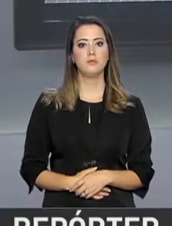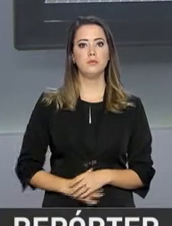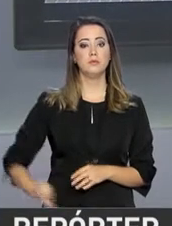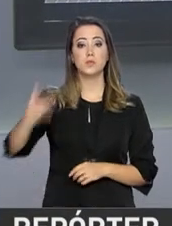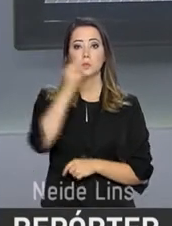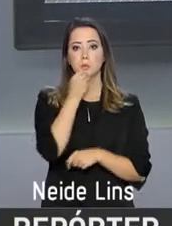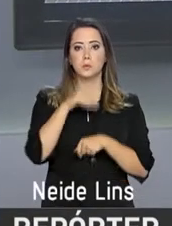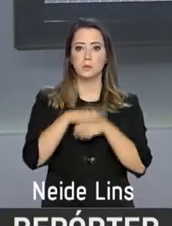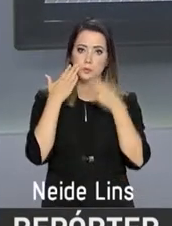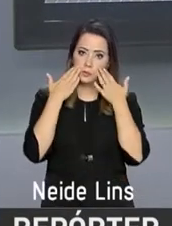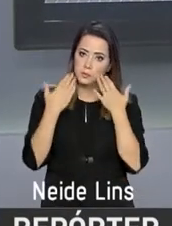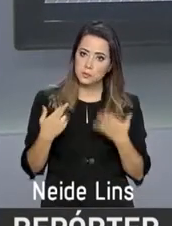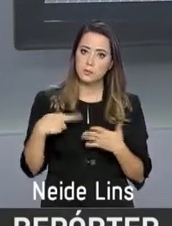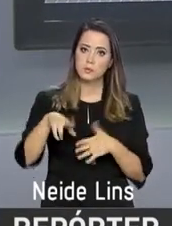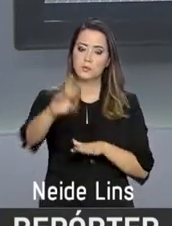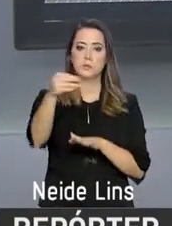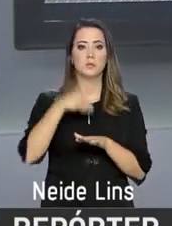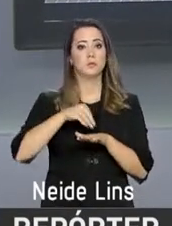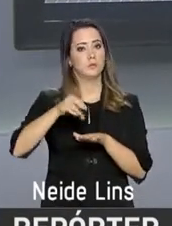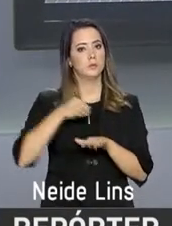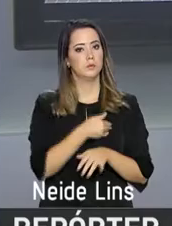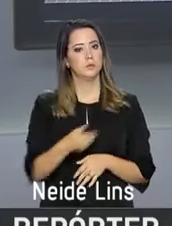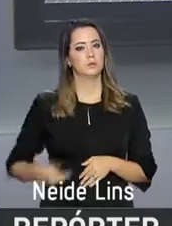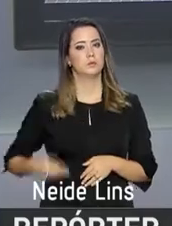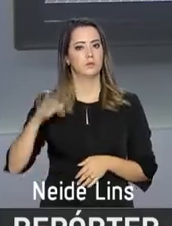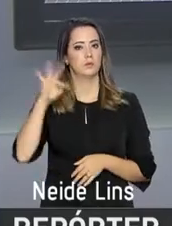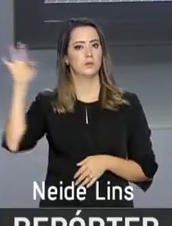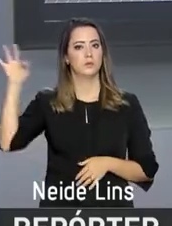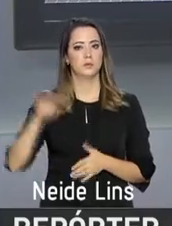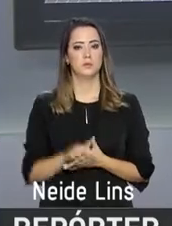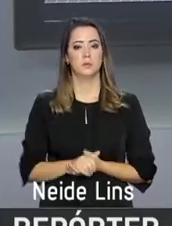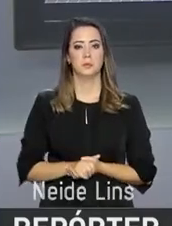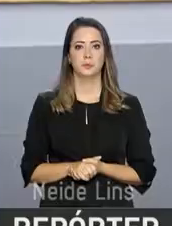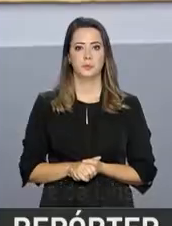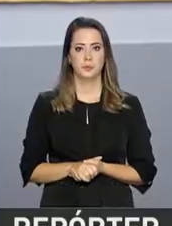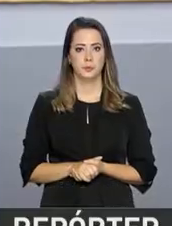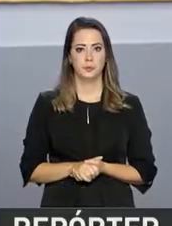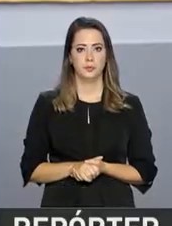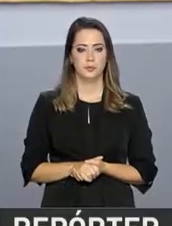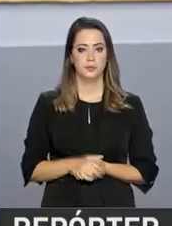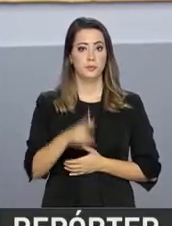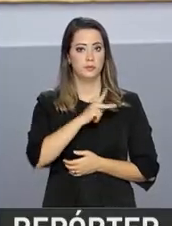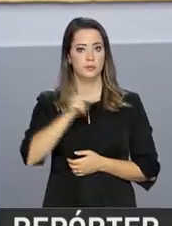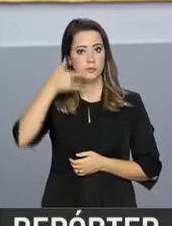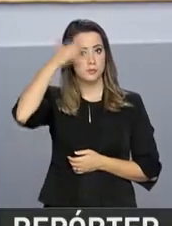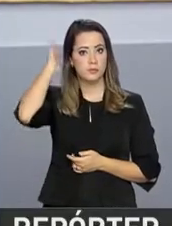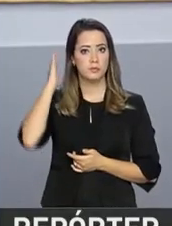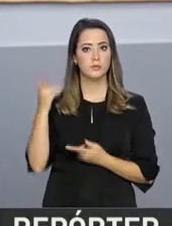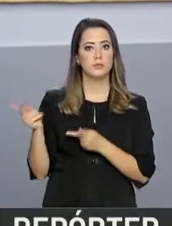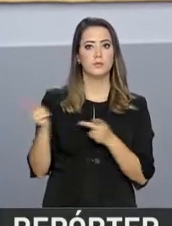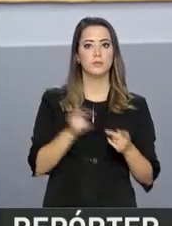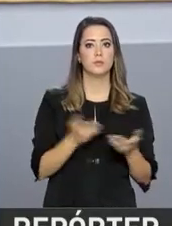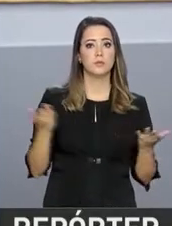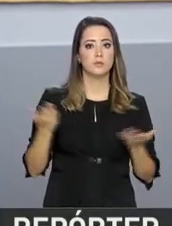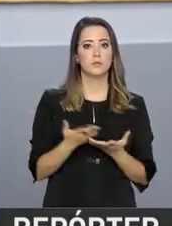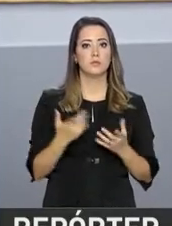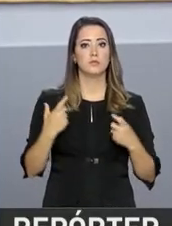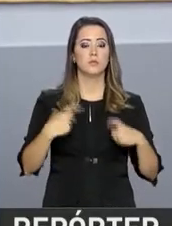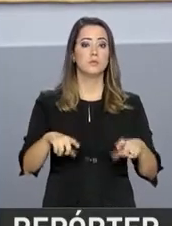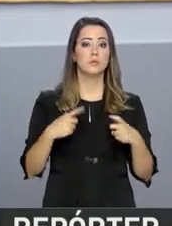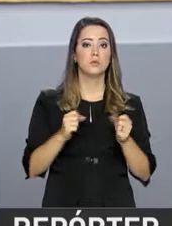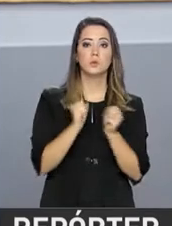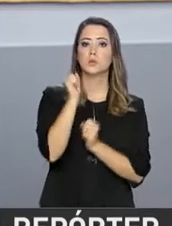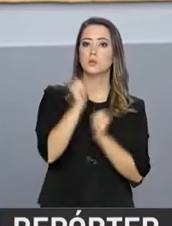Olá, boa noite. No ar o repórter NBR com as notícias do governo federal. O presidente Michel Temer visitou hoje a